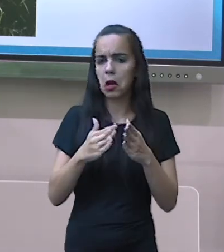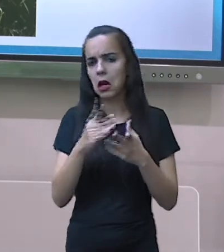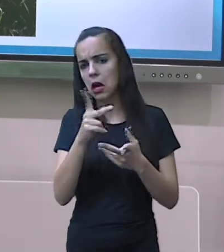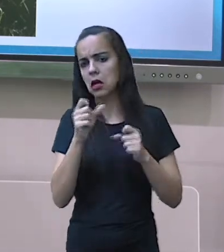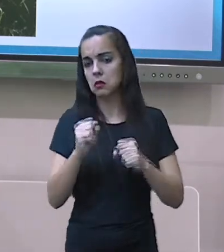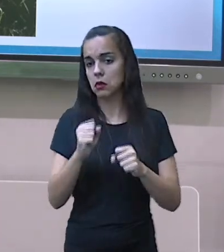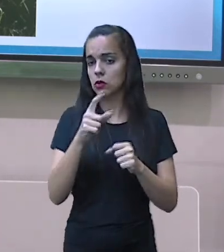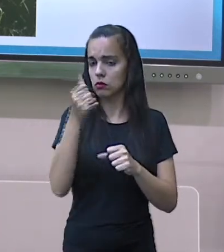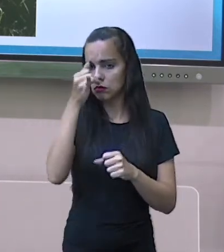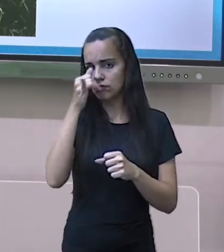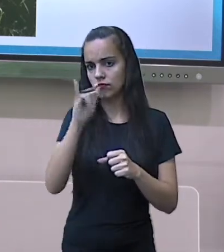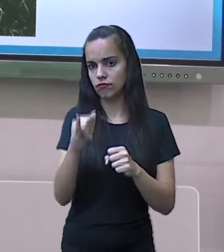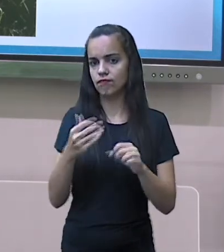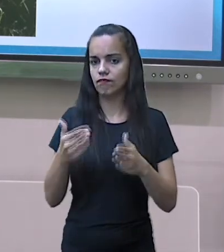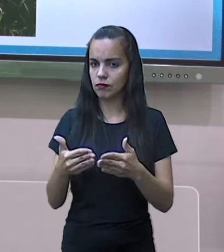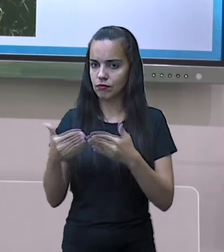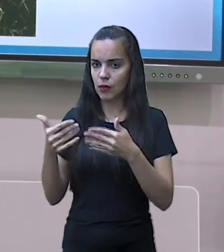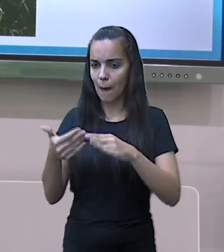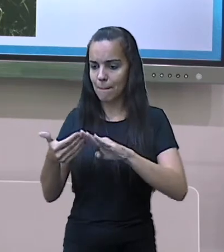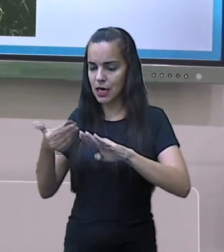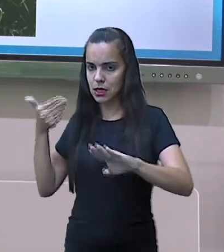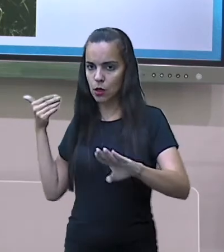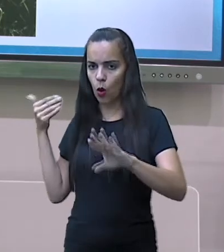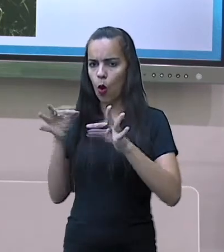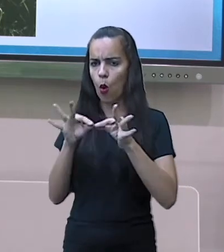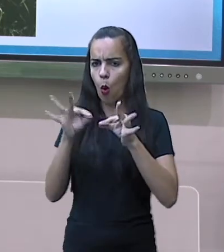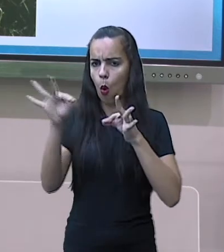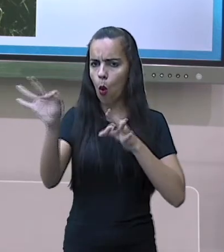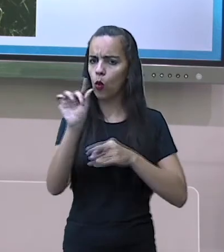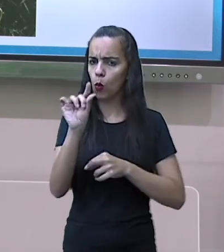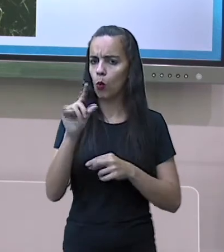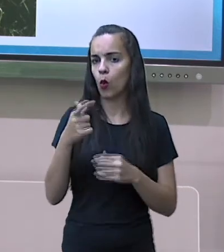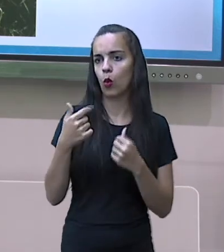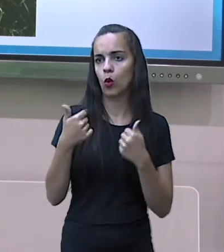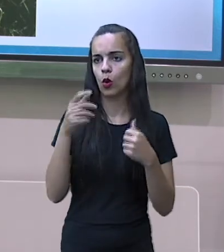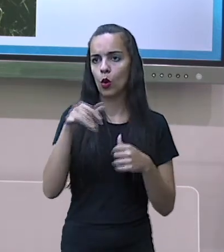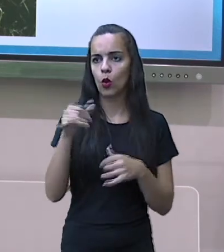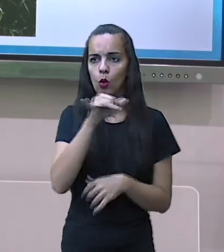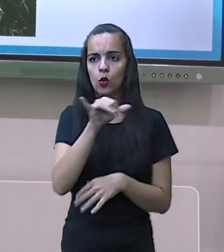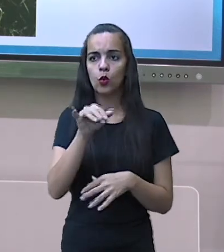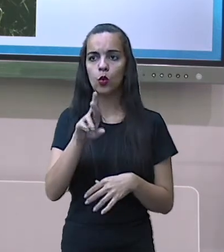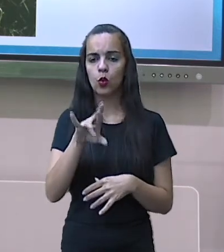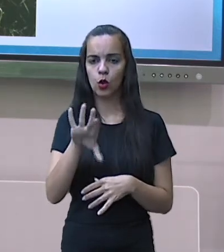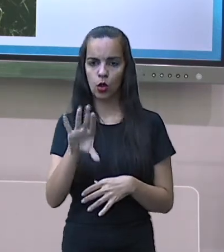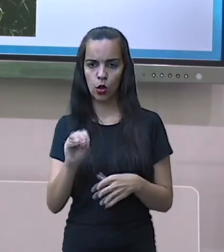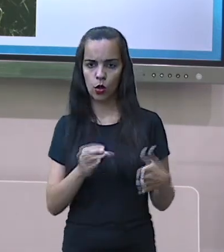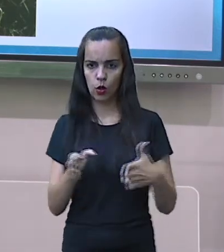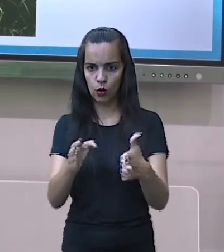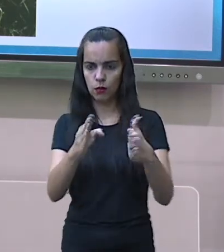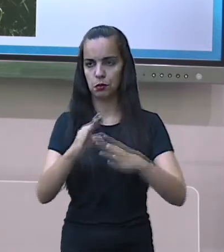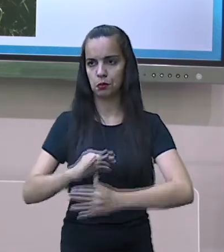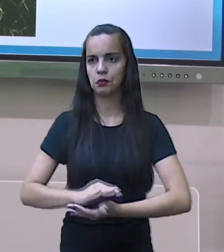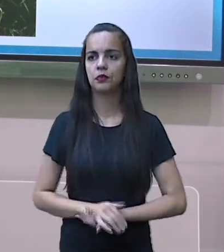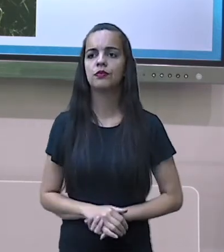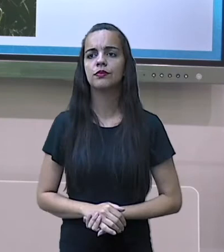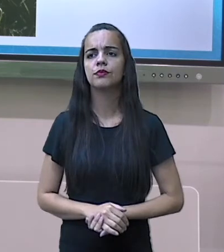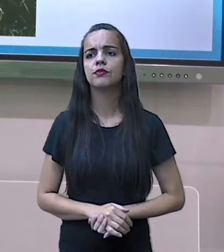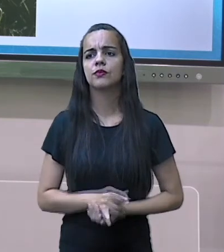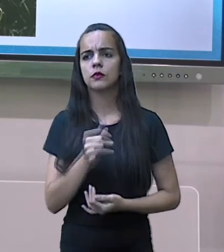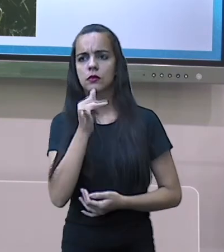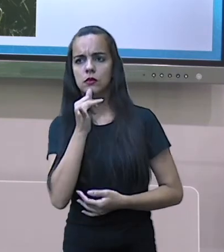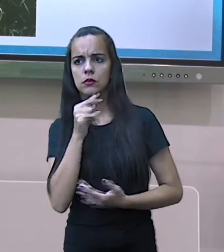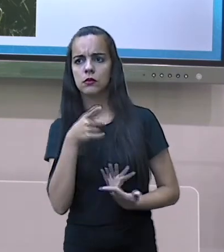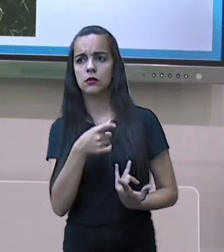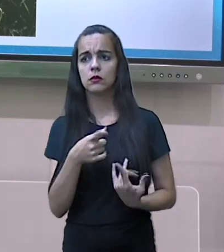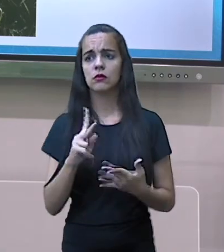também. Tá? Então, nós vimos que esse ciclo do rio,